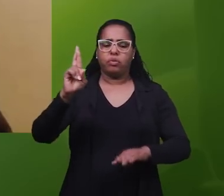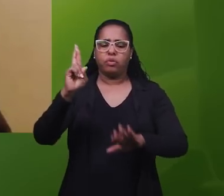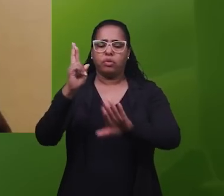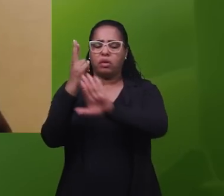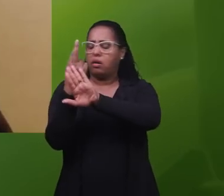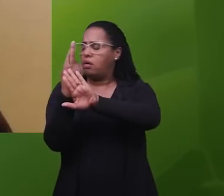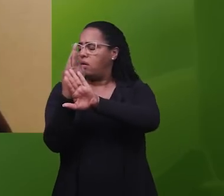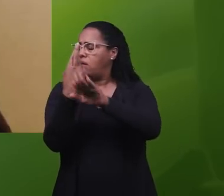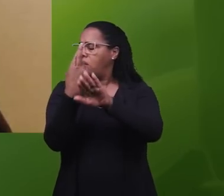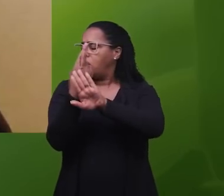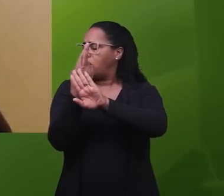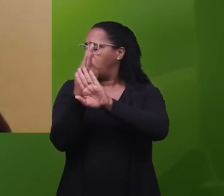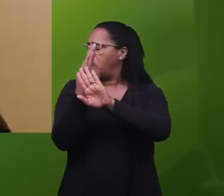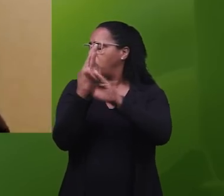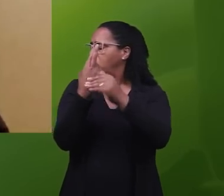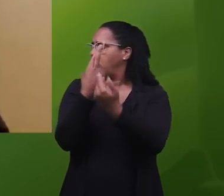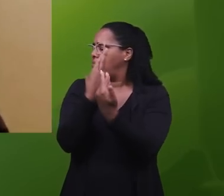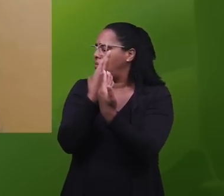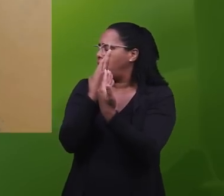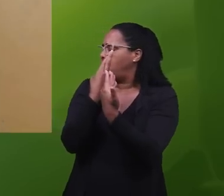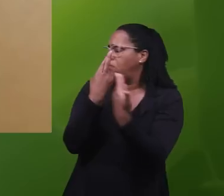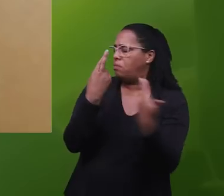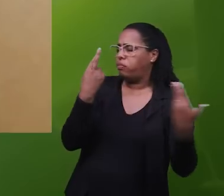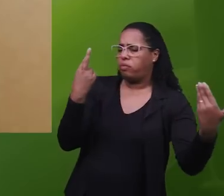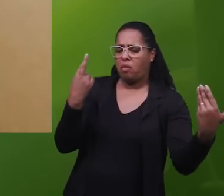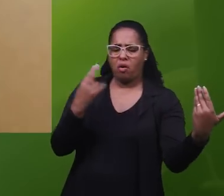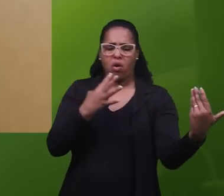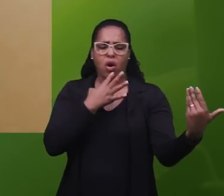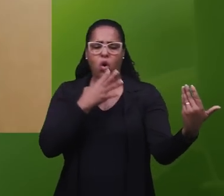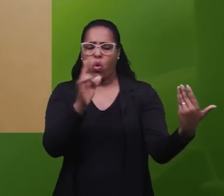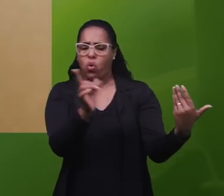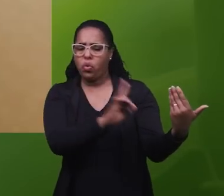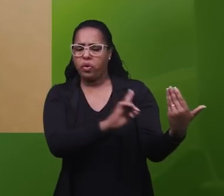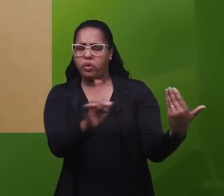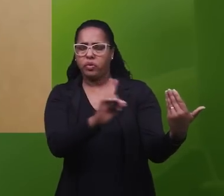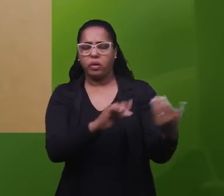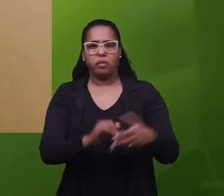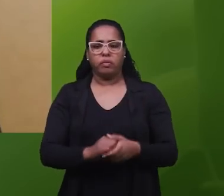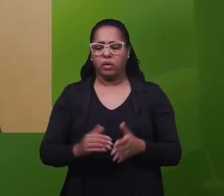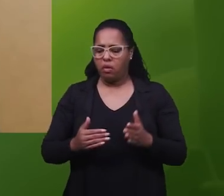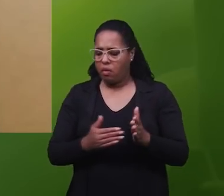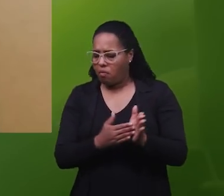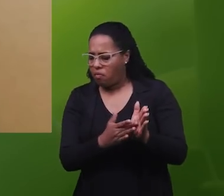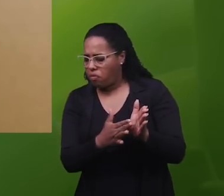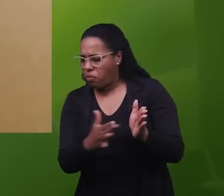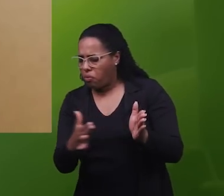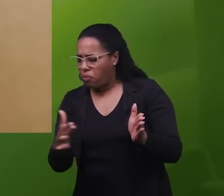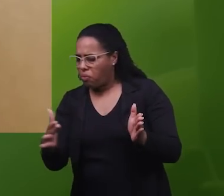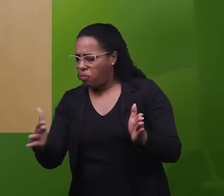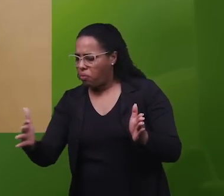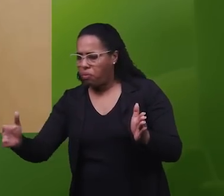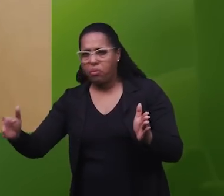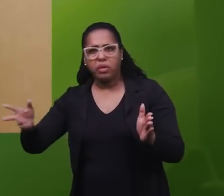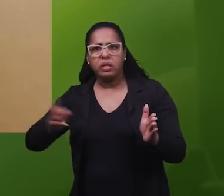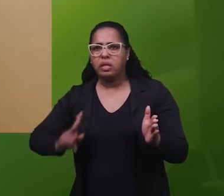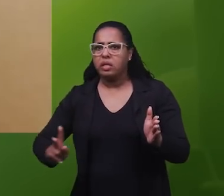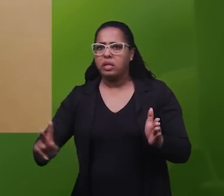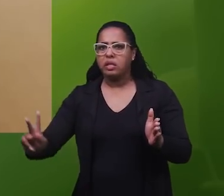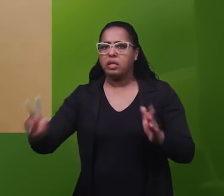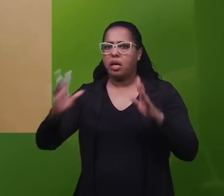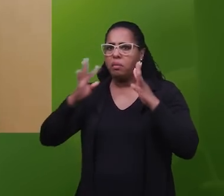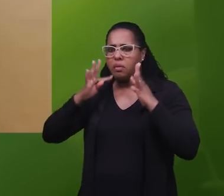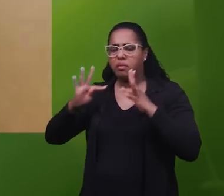Apartai-vos de mim, que não vos conheço. Então, a carreira tem que ser trilhada. Por isso que, às vezes, alguém diz